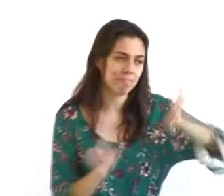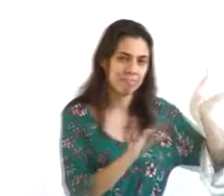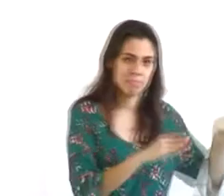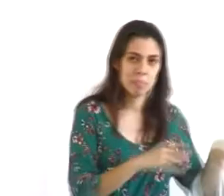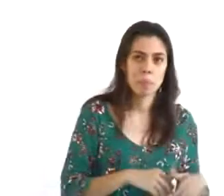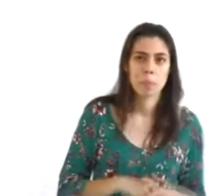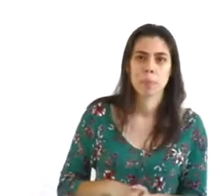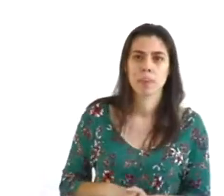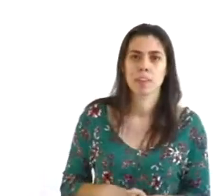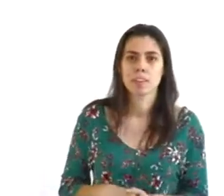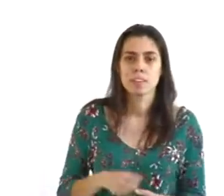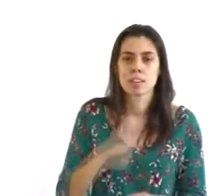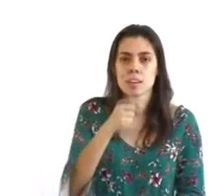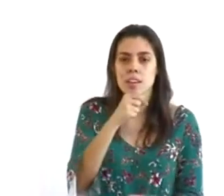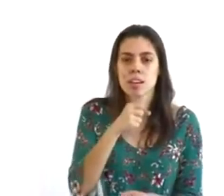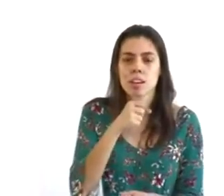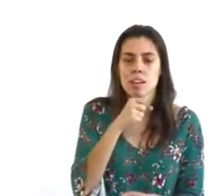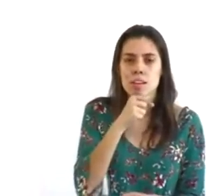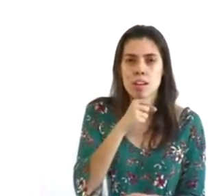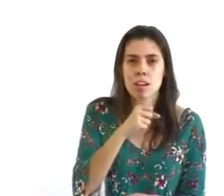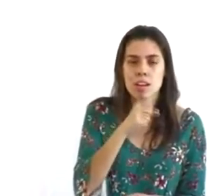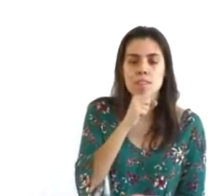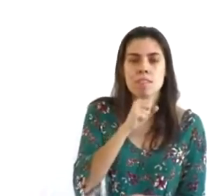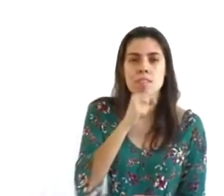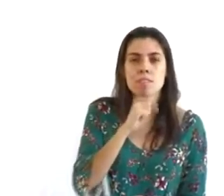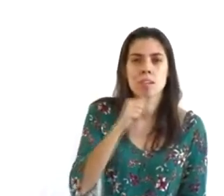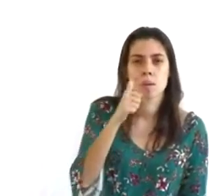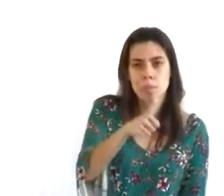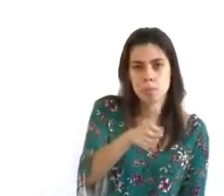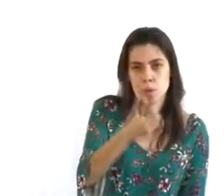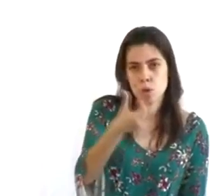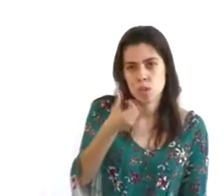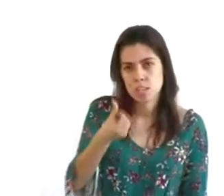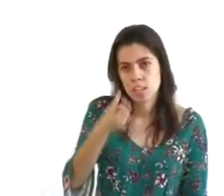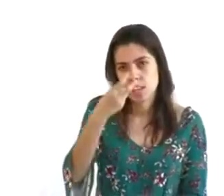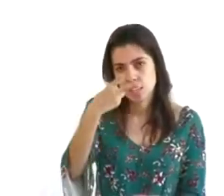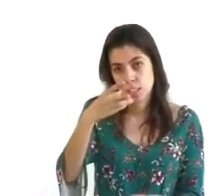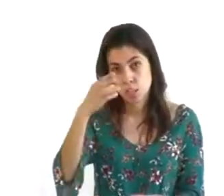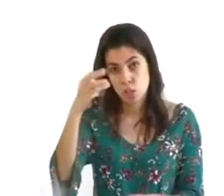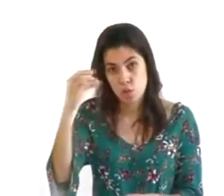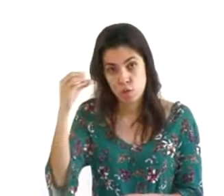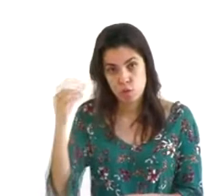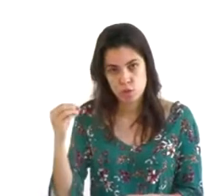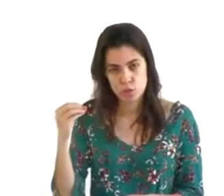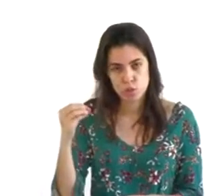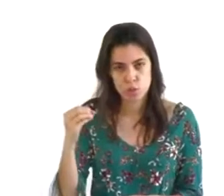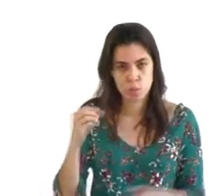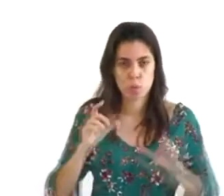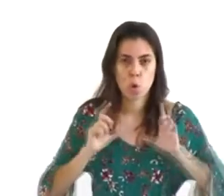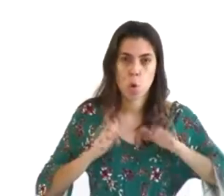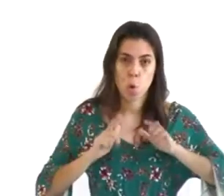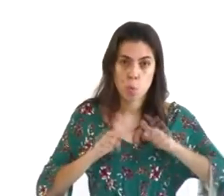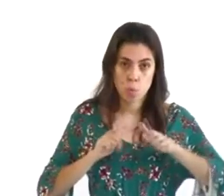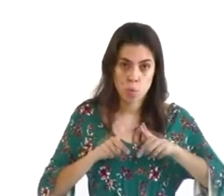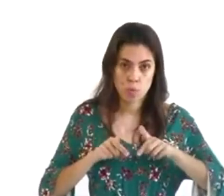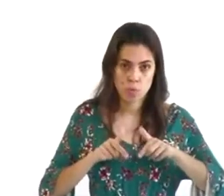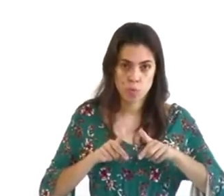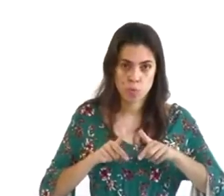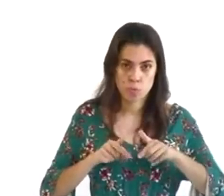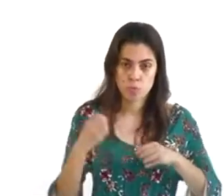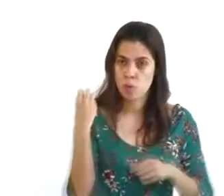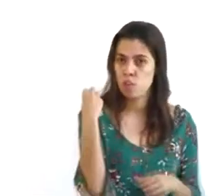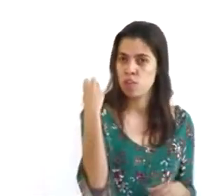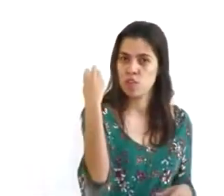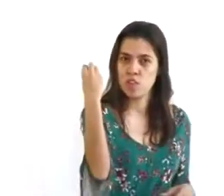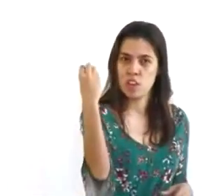1620, aqueles imigrantes que haviam saído da Inglaterra e da Irlanda do Norte, dirigindo-se à América do